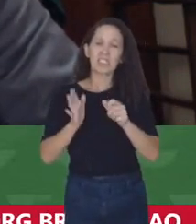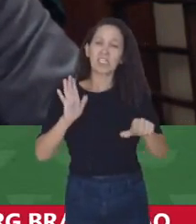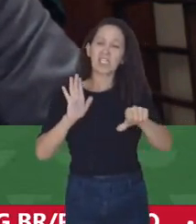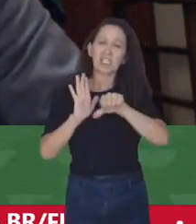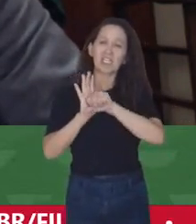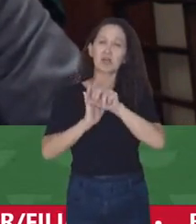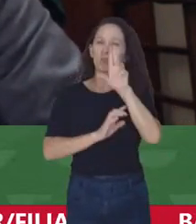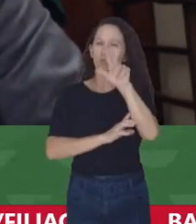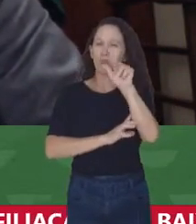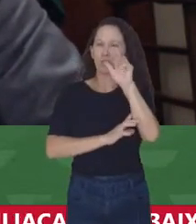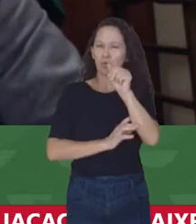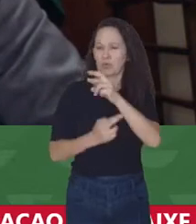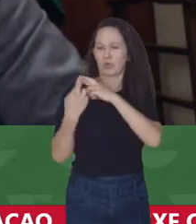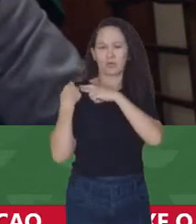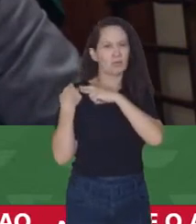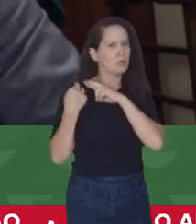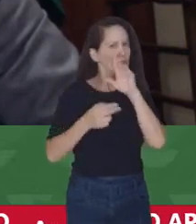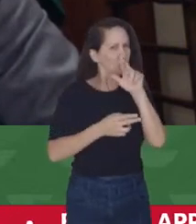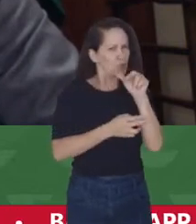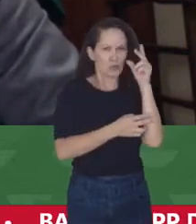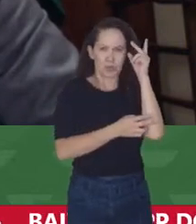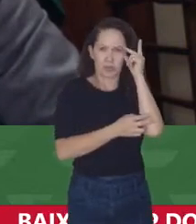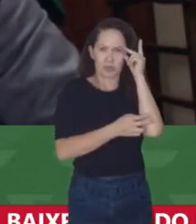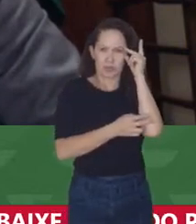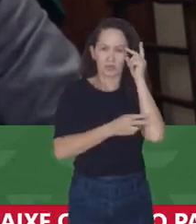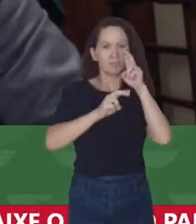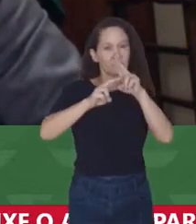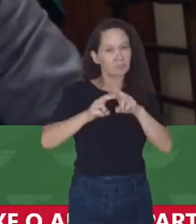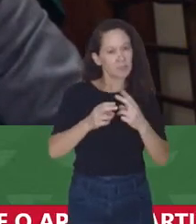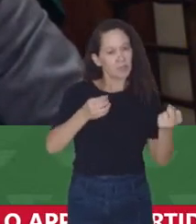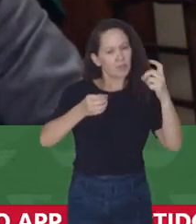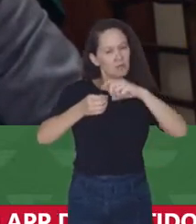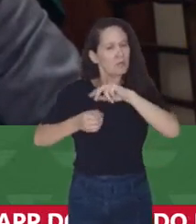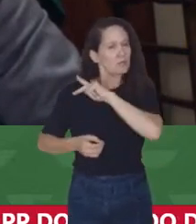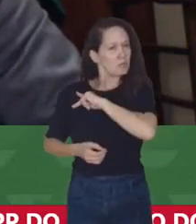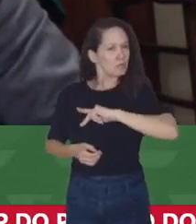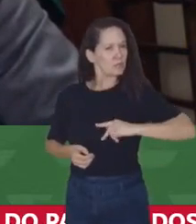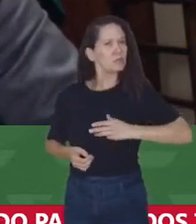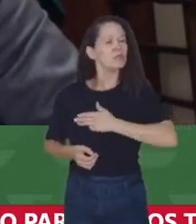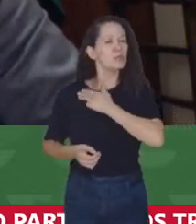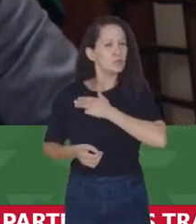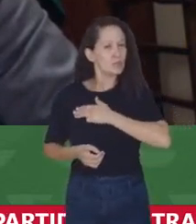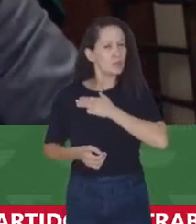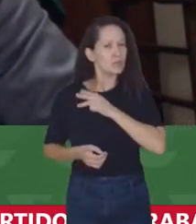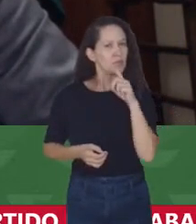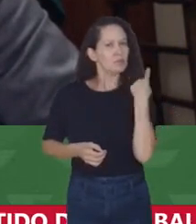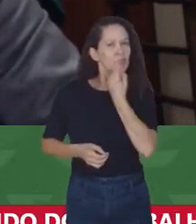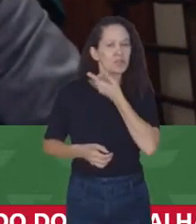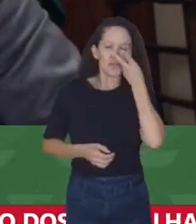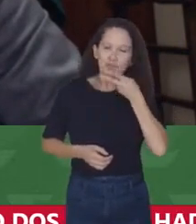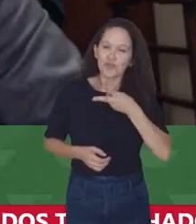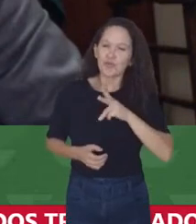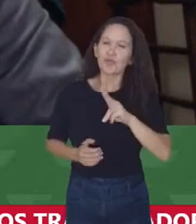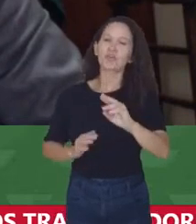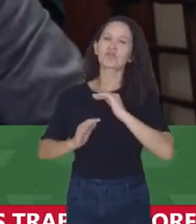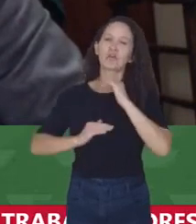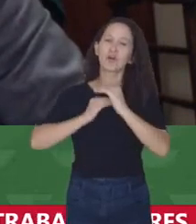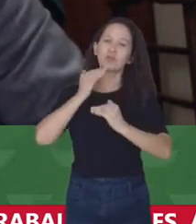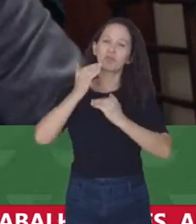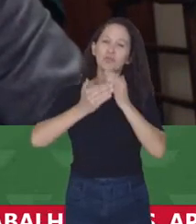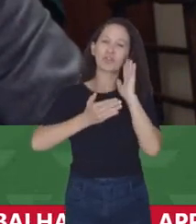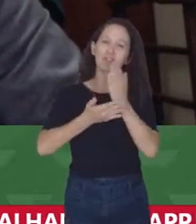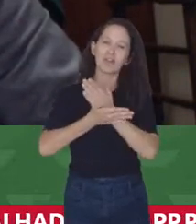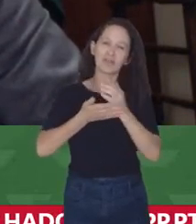nenhum crime de responsabilidade. Portanto, a volta do presidente Lula é para dar continuidade àquilo